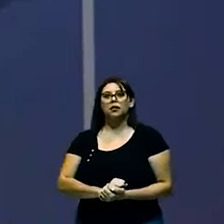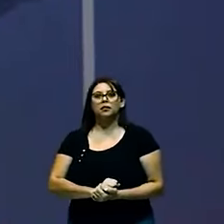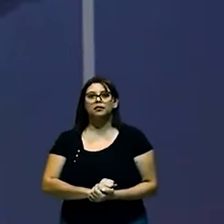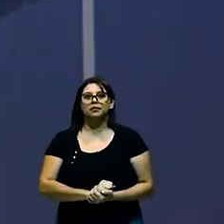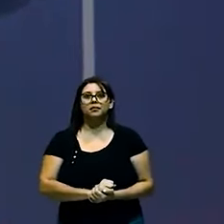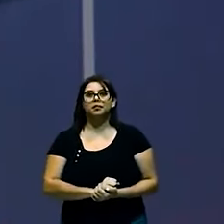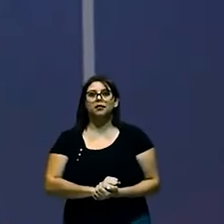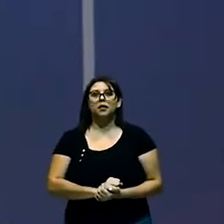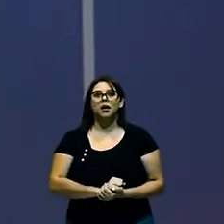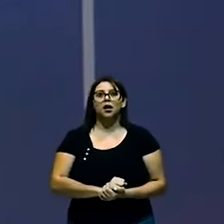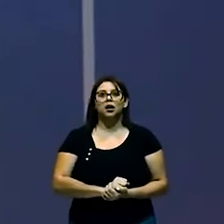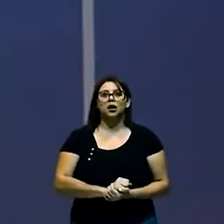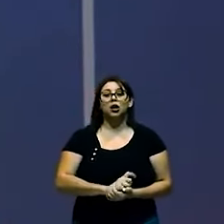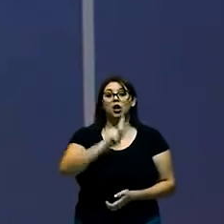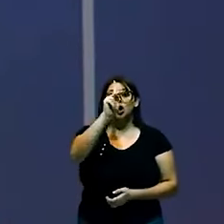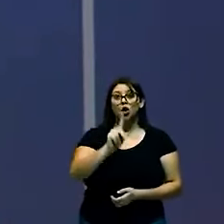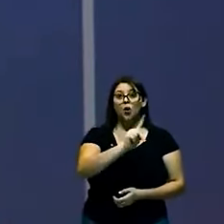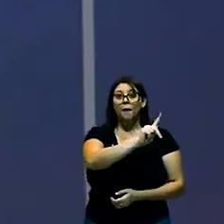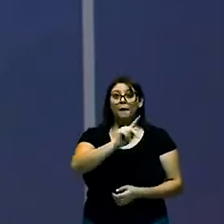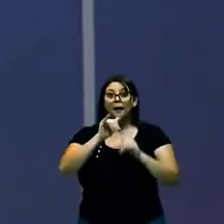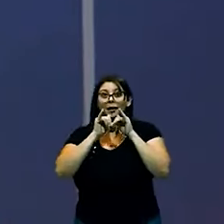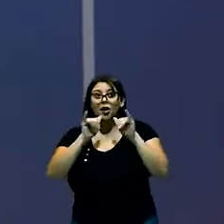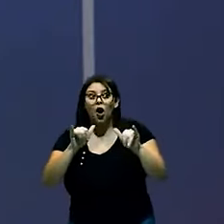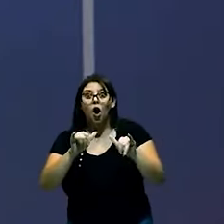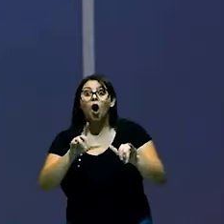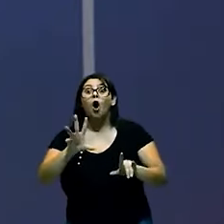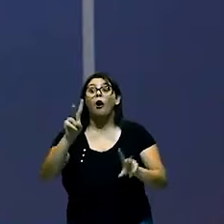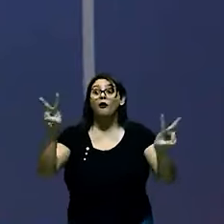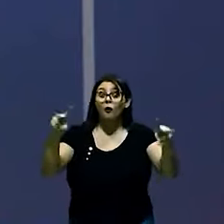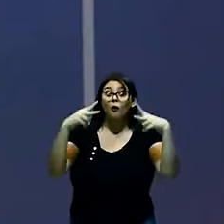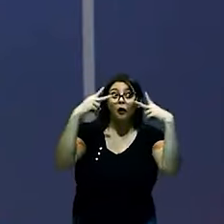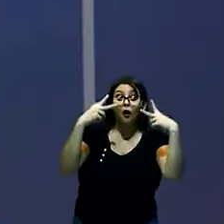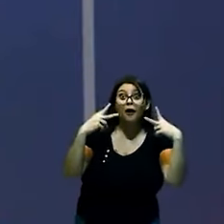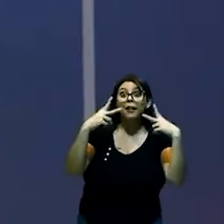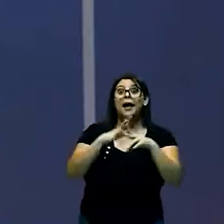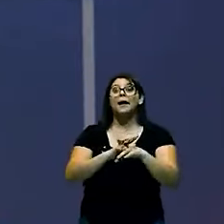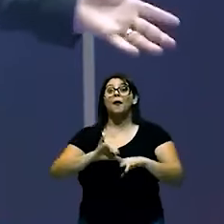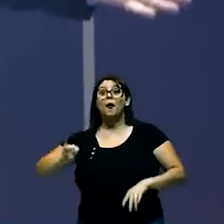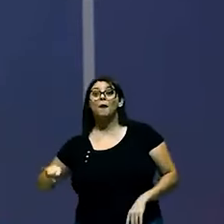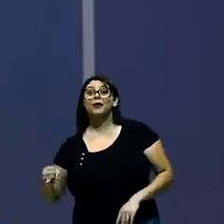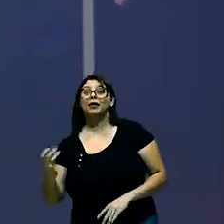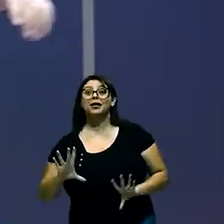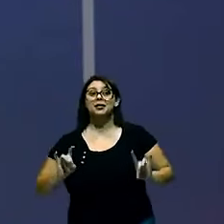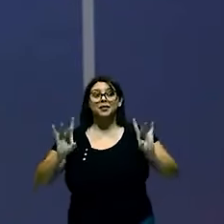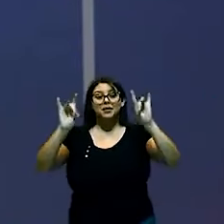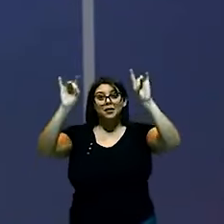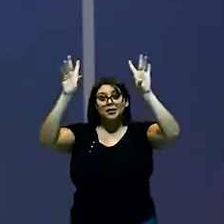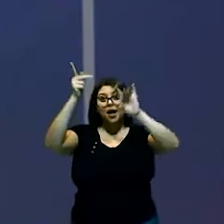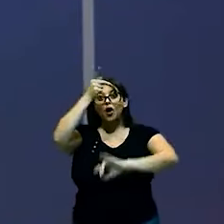olha, esta é a oportunidade de você zerar os seus pecados, né? E dos seus parentes que morreram